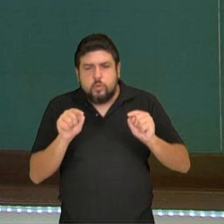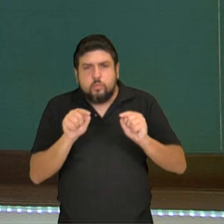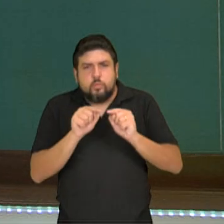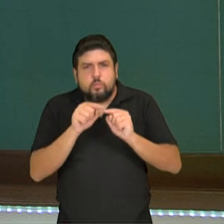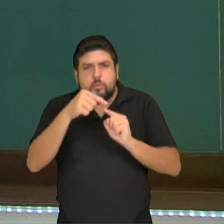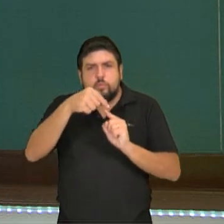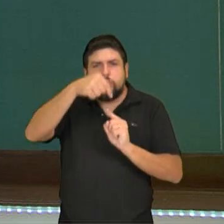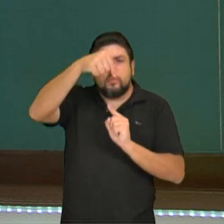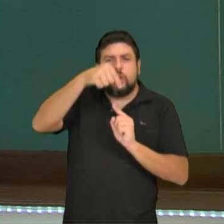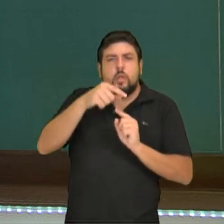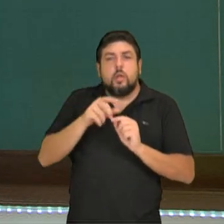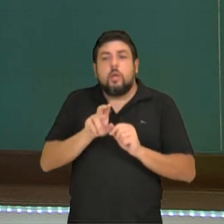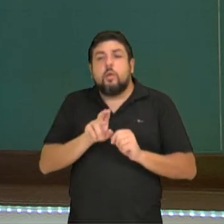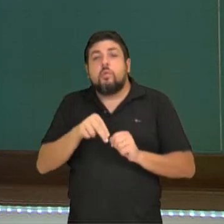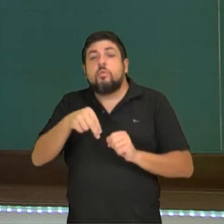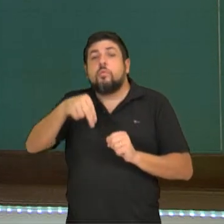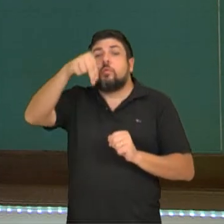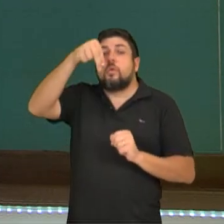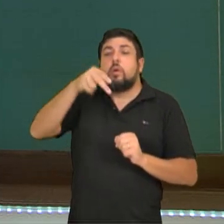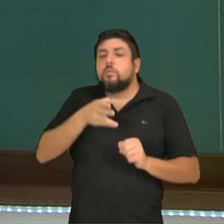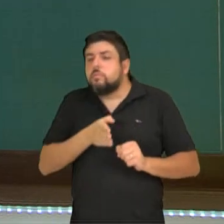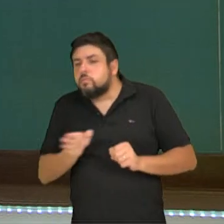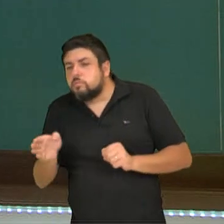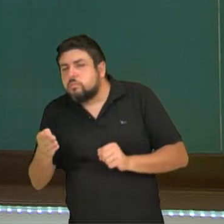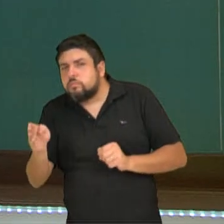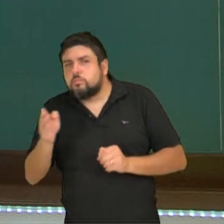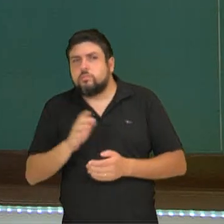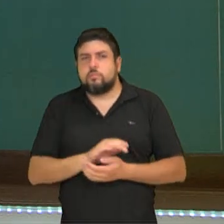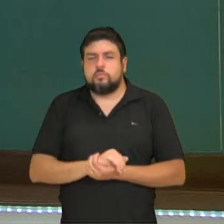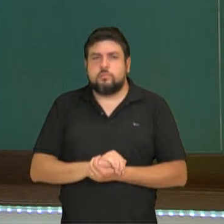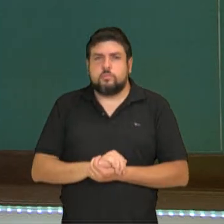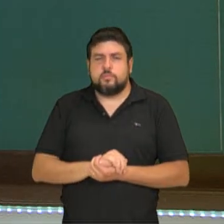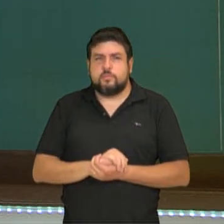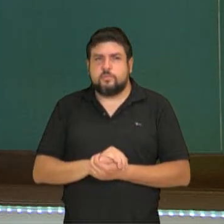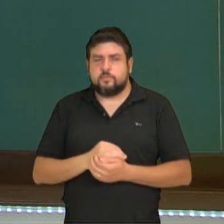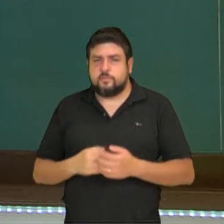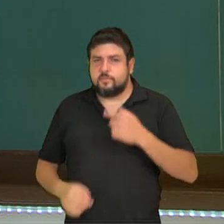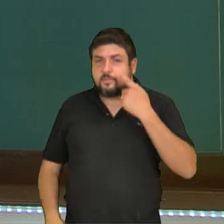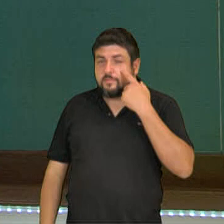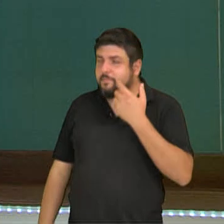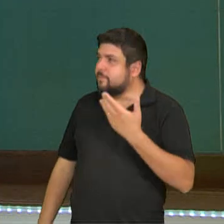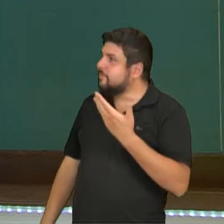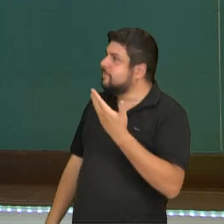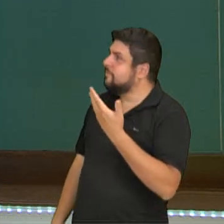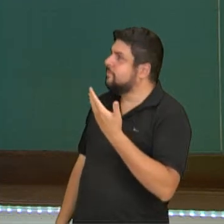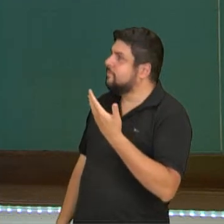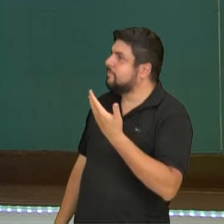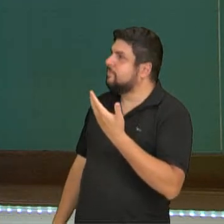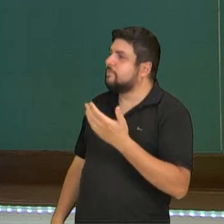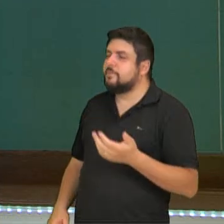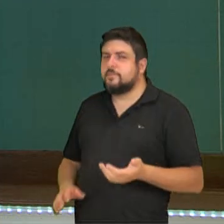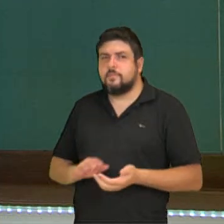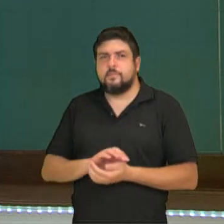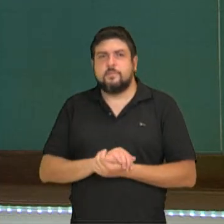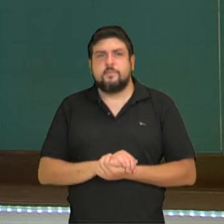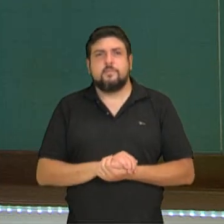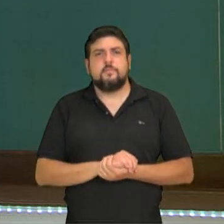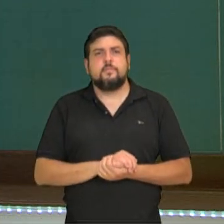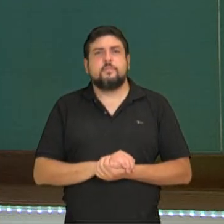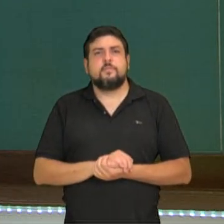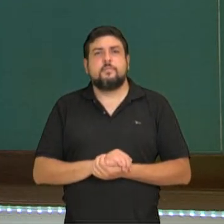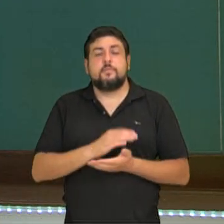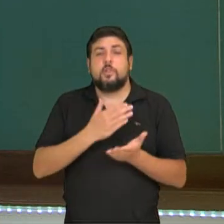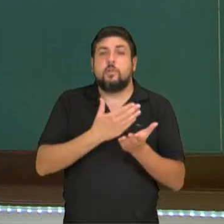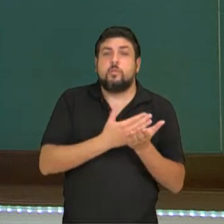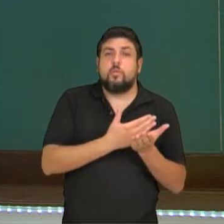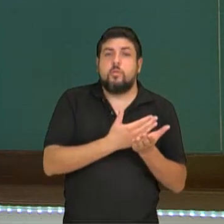bússola para onde você tem que ir. Vou voltar aqui no mapa de novo. Ó. Então, a gente inicia aqui, aí passa no